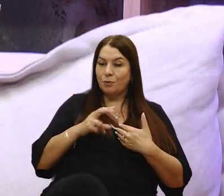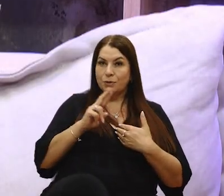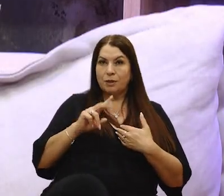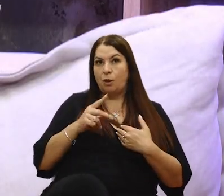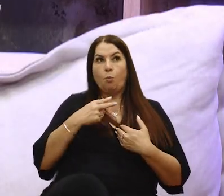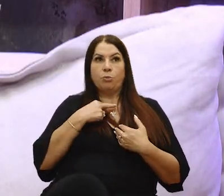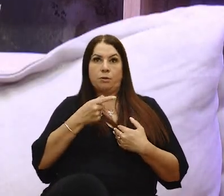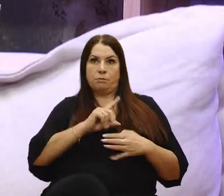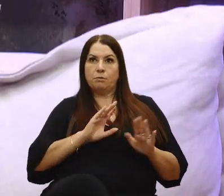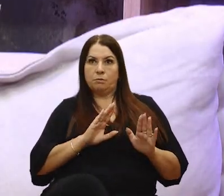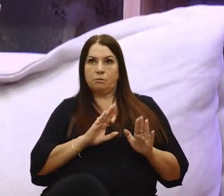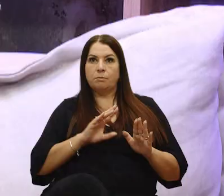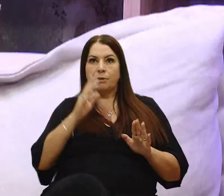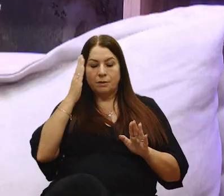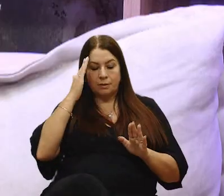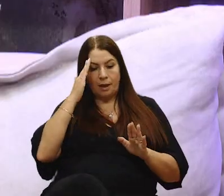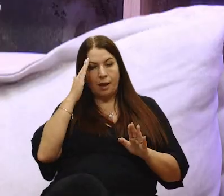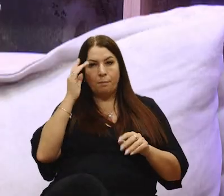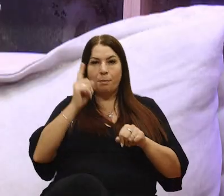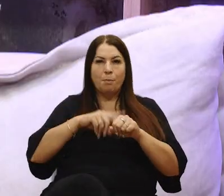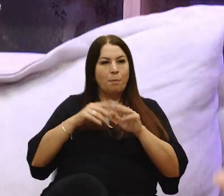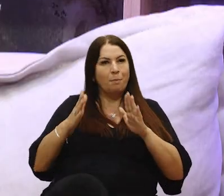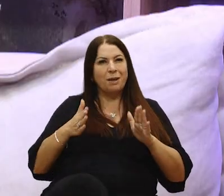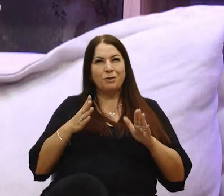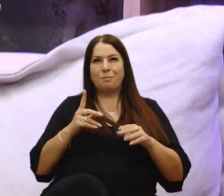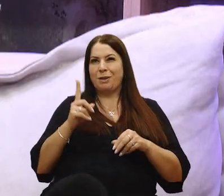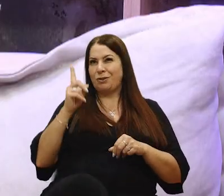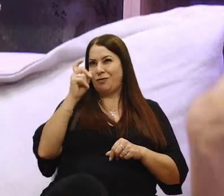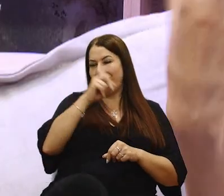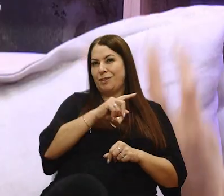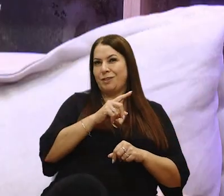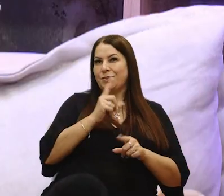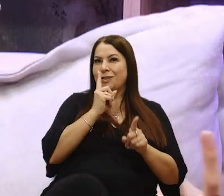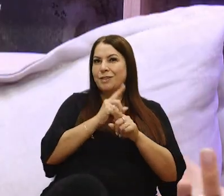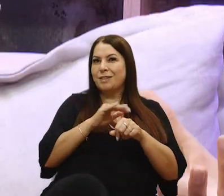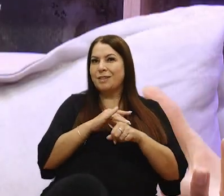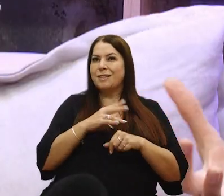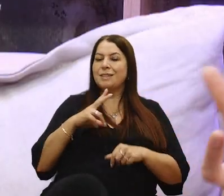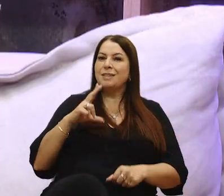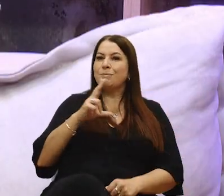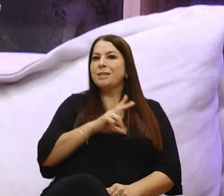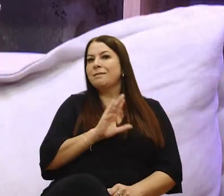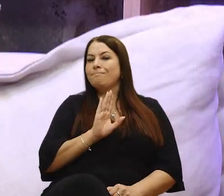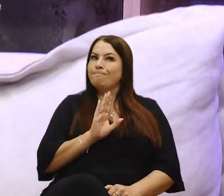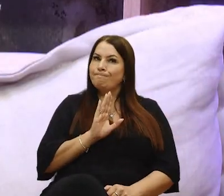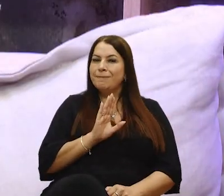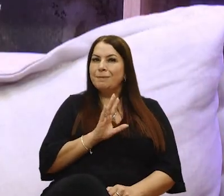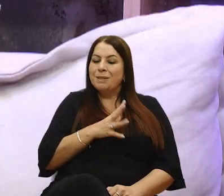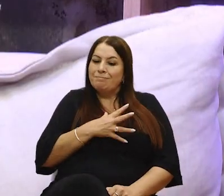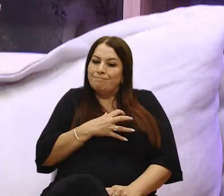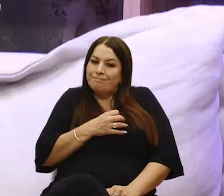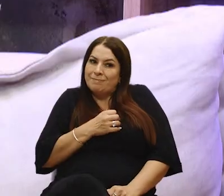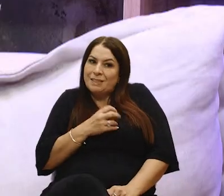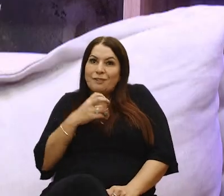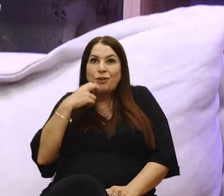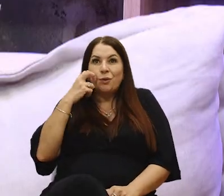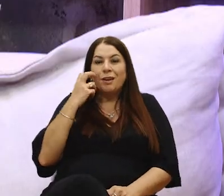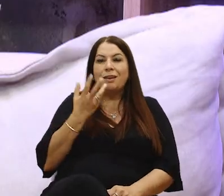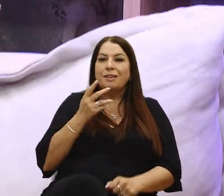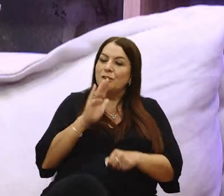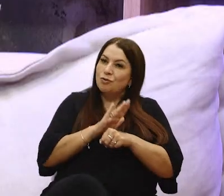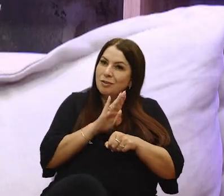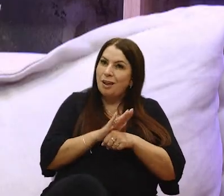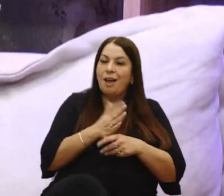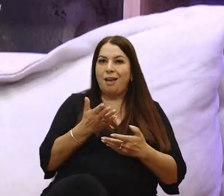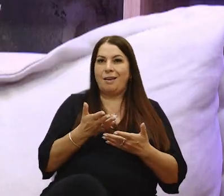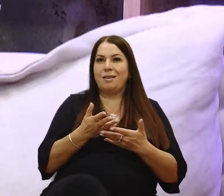a roupa que ela quer usar, não que ela não pudesse antes, mas a gente sabe que no momento mais agudo desse diagnóstico, essa paciente, ela tá mais